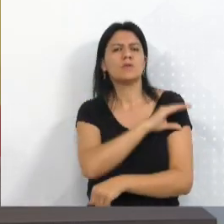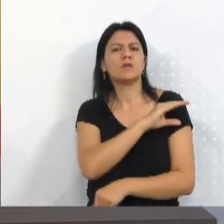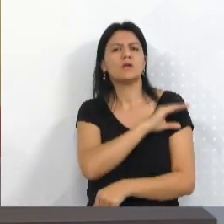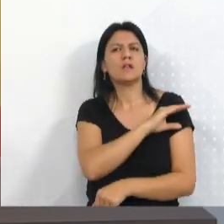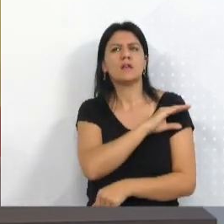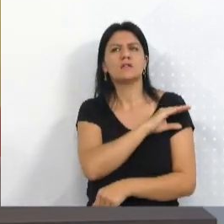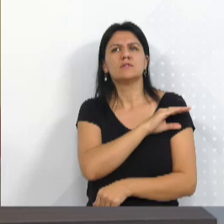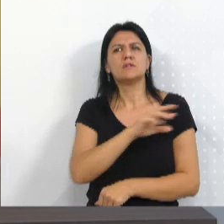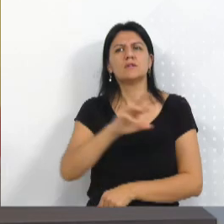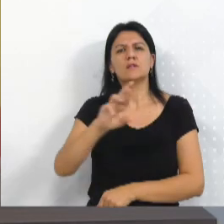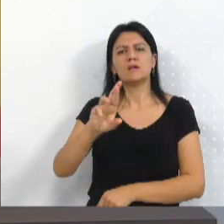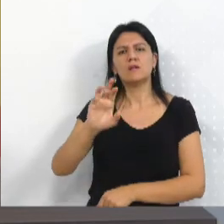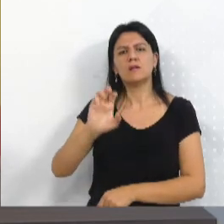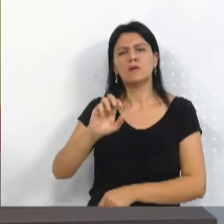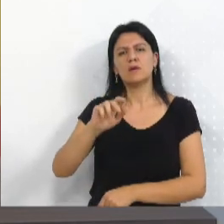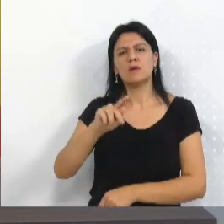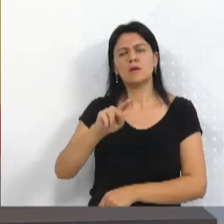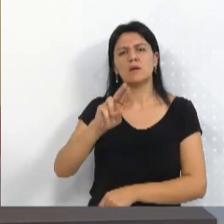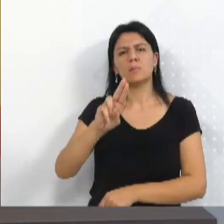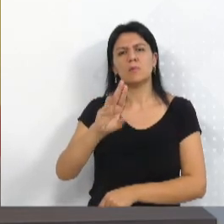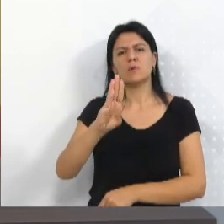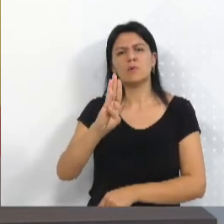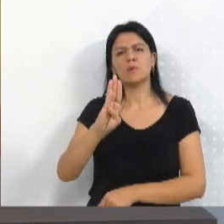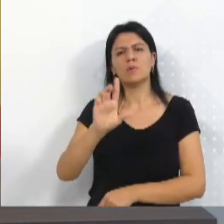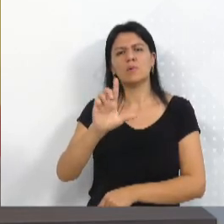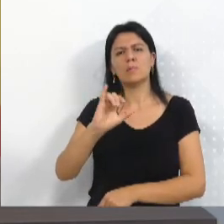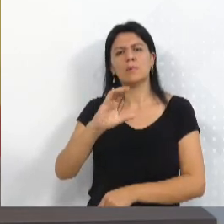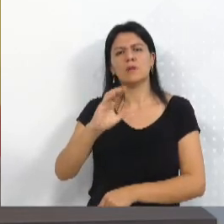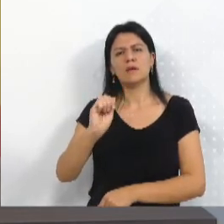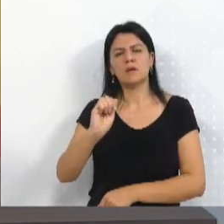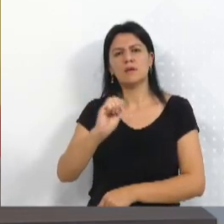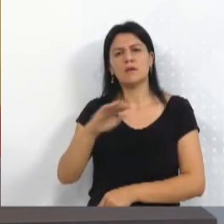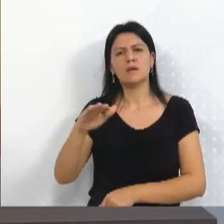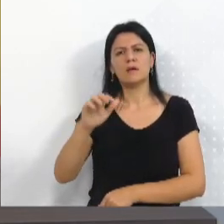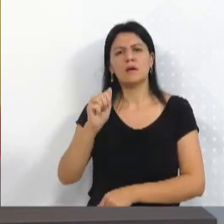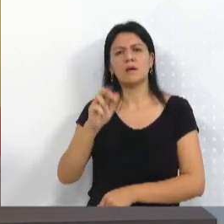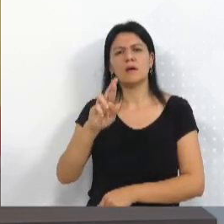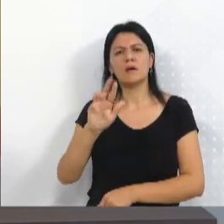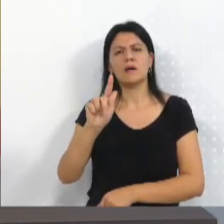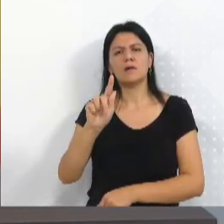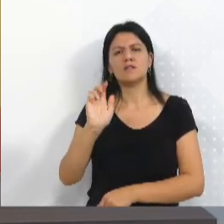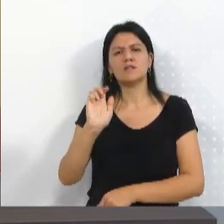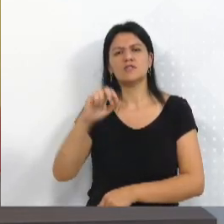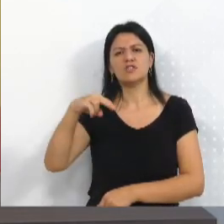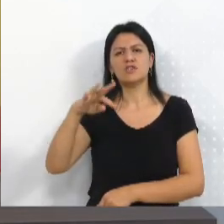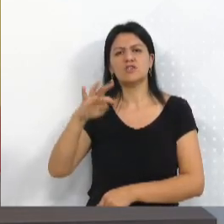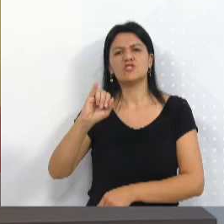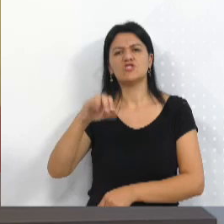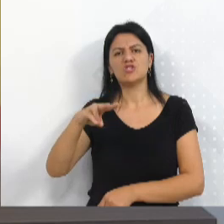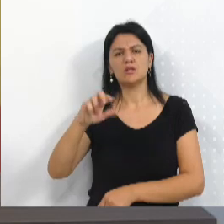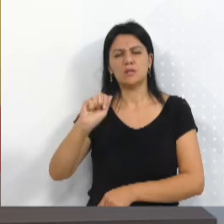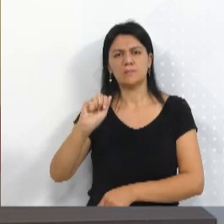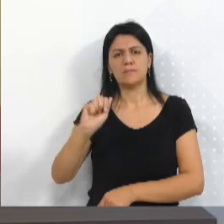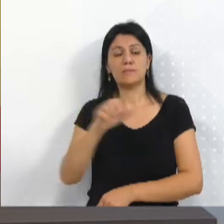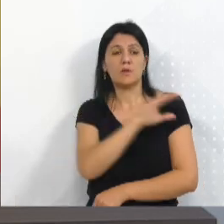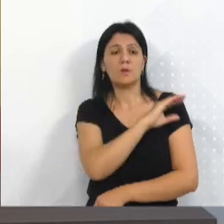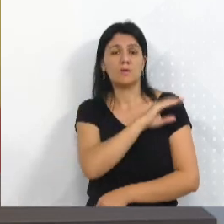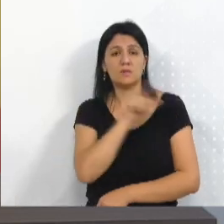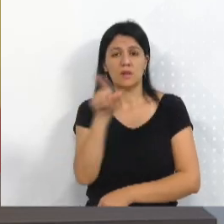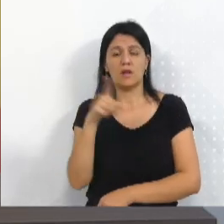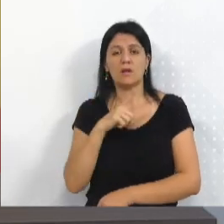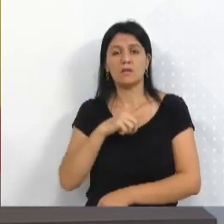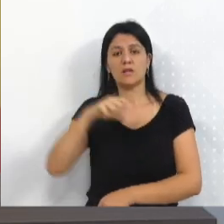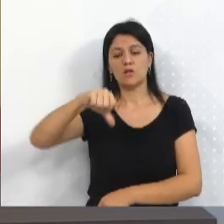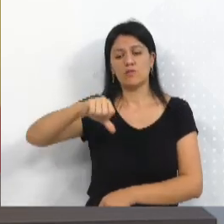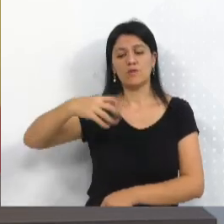Argentina o se Erondina Helena da Silva é um CI que Ele atende 94 crianças